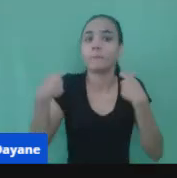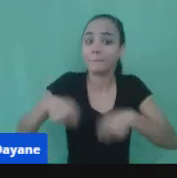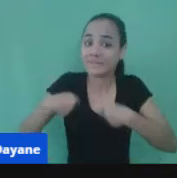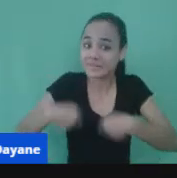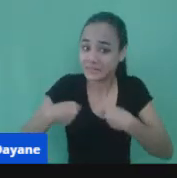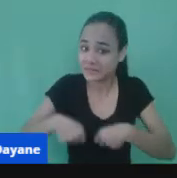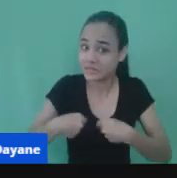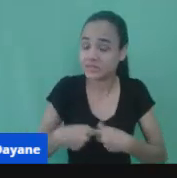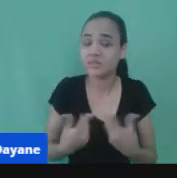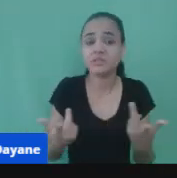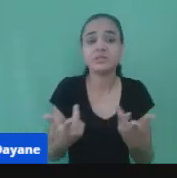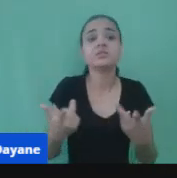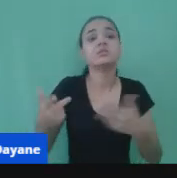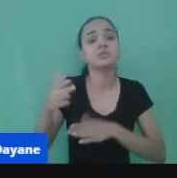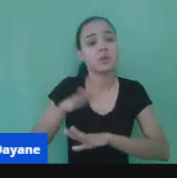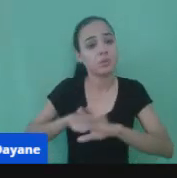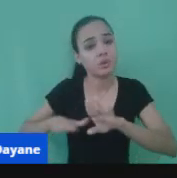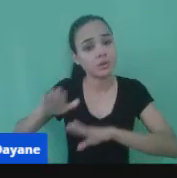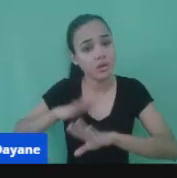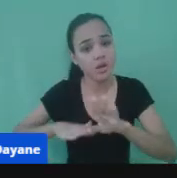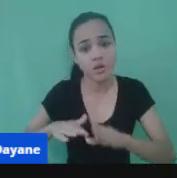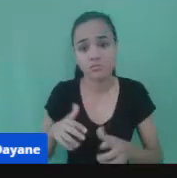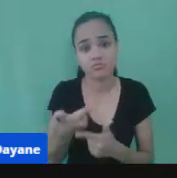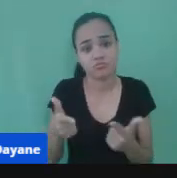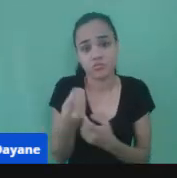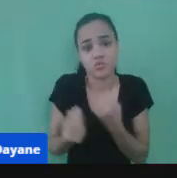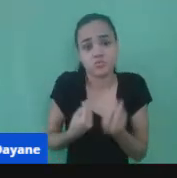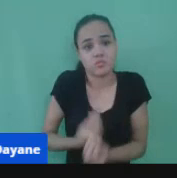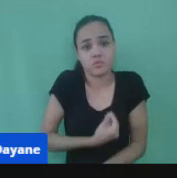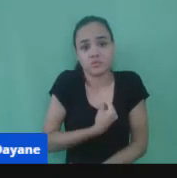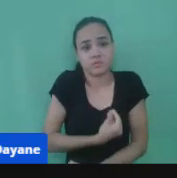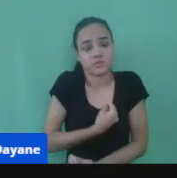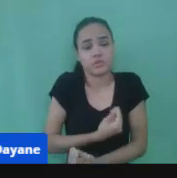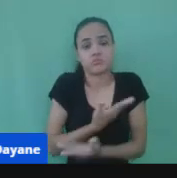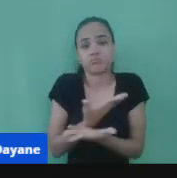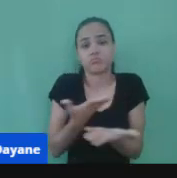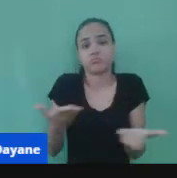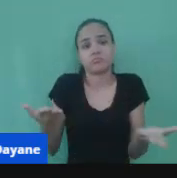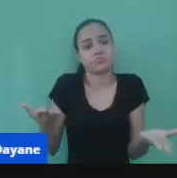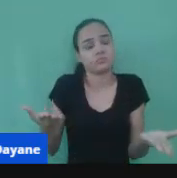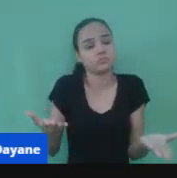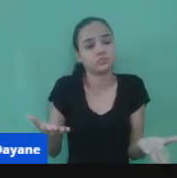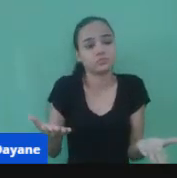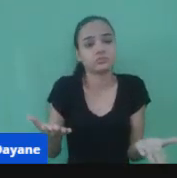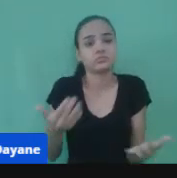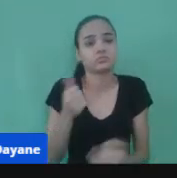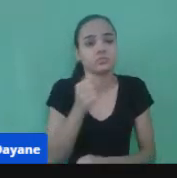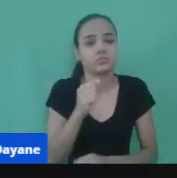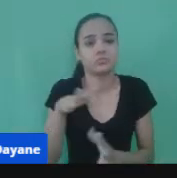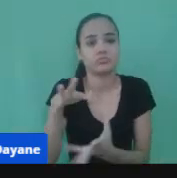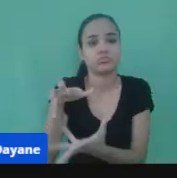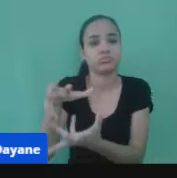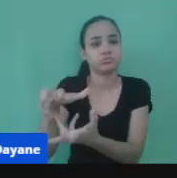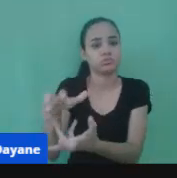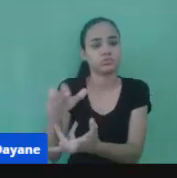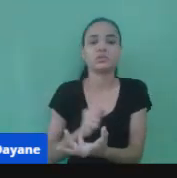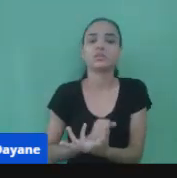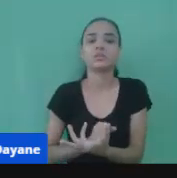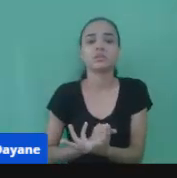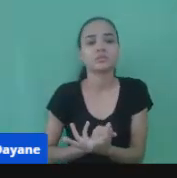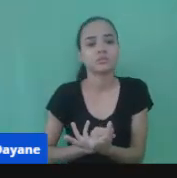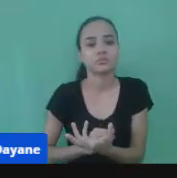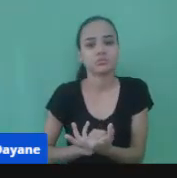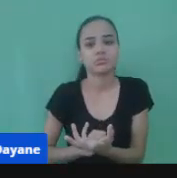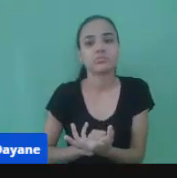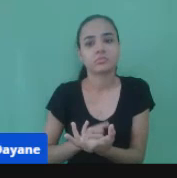né? Então, aí, essa forma de pensar globalmente, mas o agir é local, né? É impossível, né,